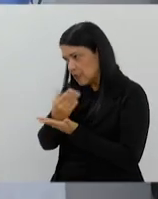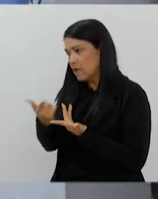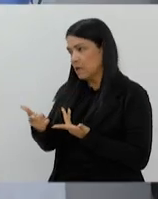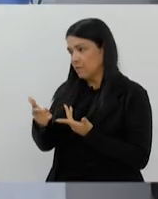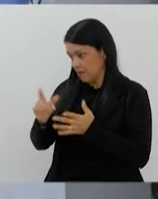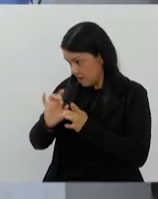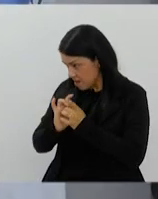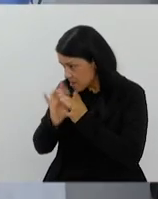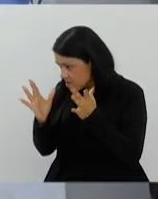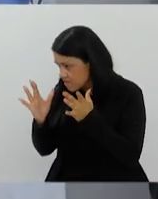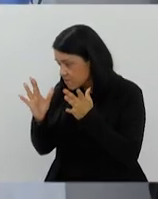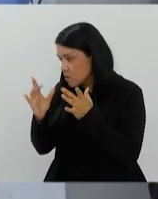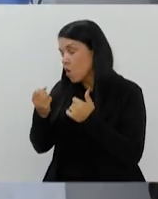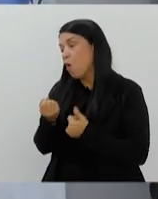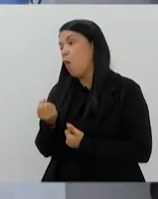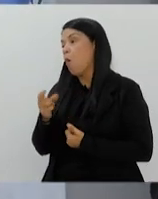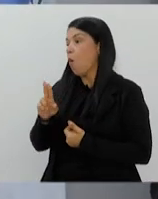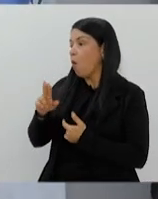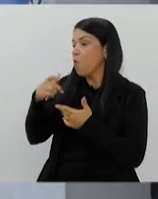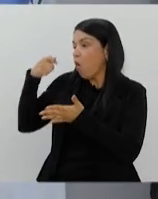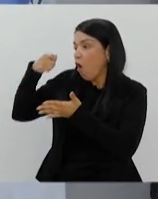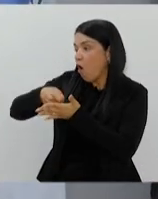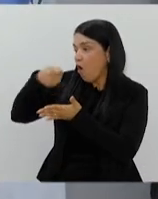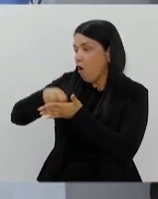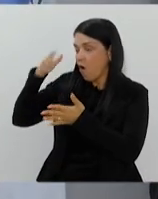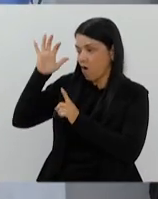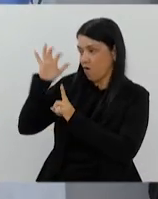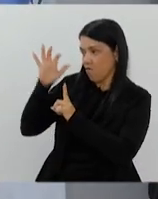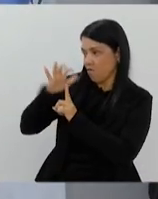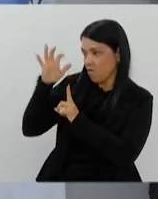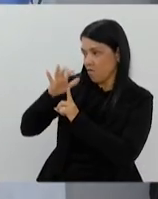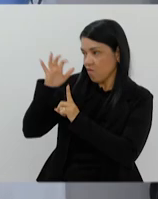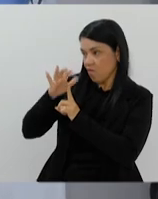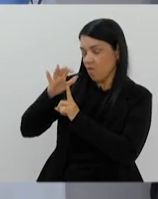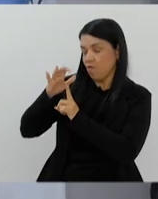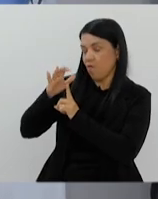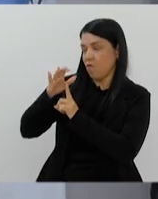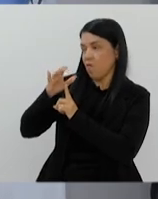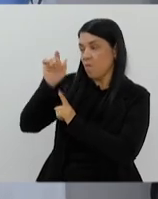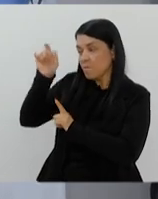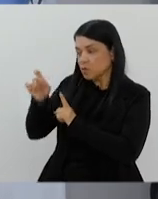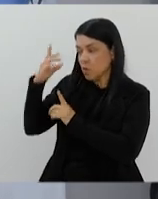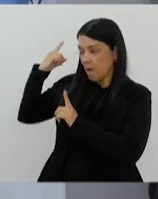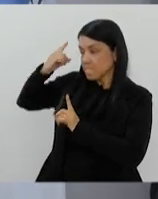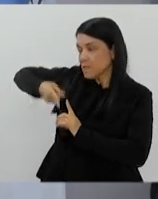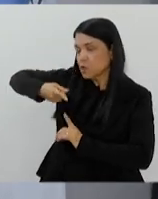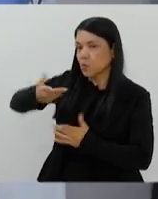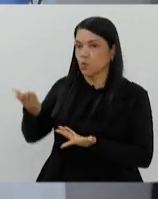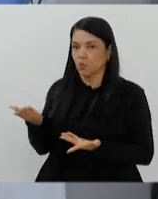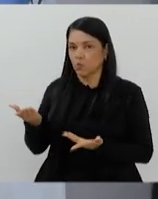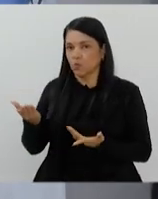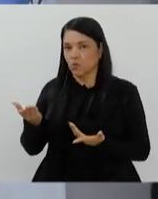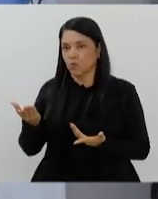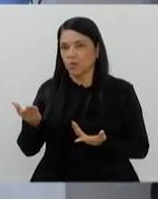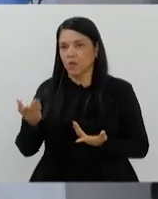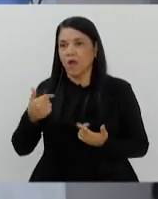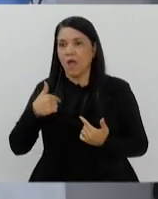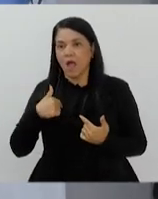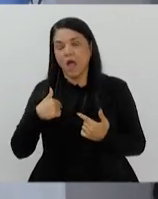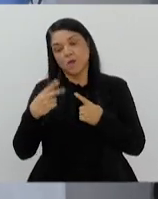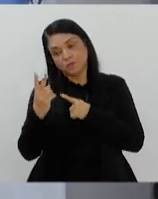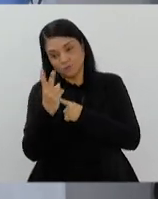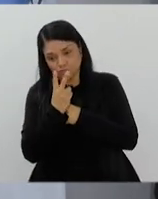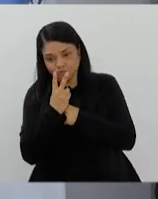livre espontânea à vontade ou assinou por uma determinação e eu vou entender se a senhora disser precisava preservar meu emprego tenho